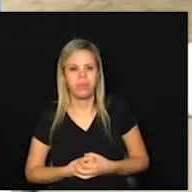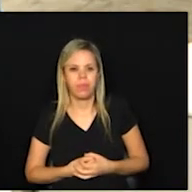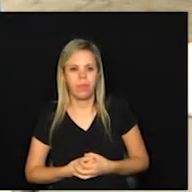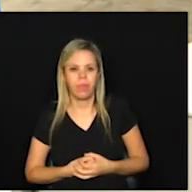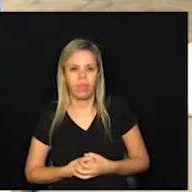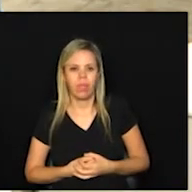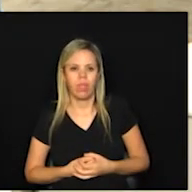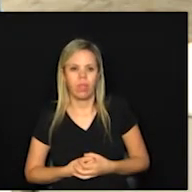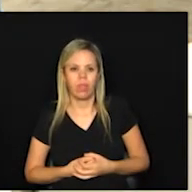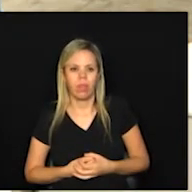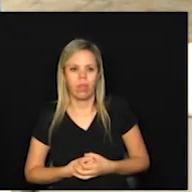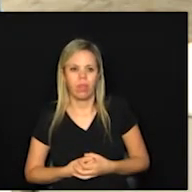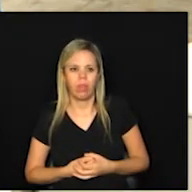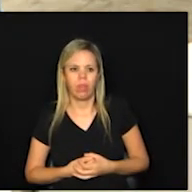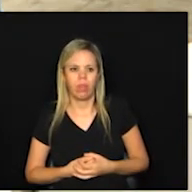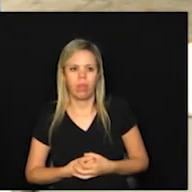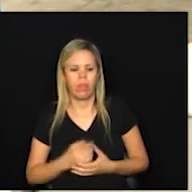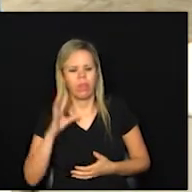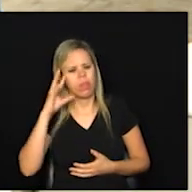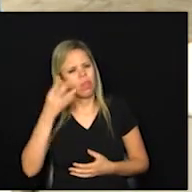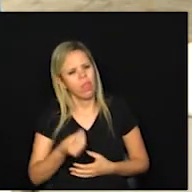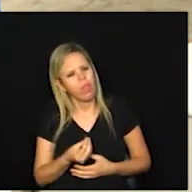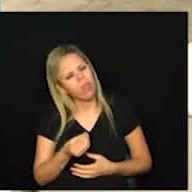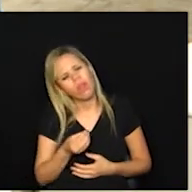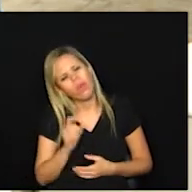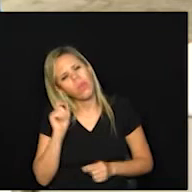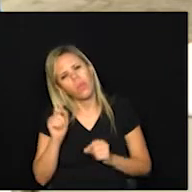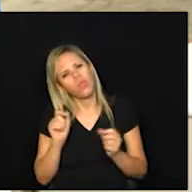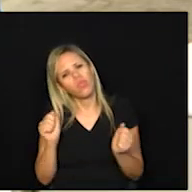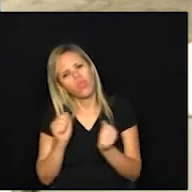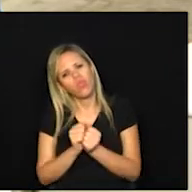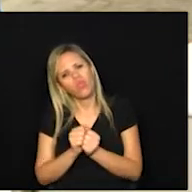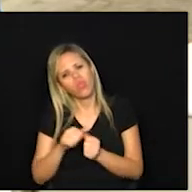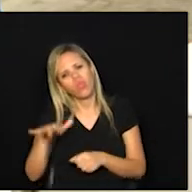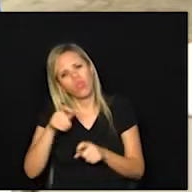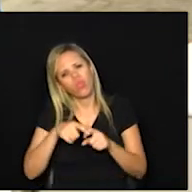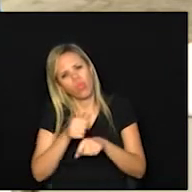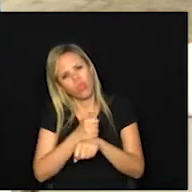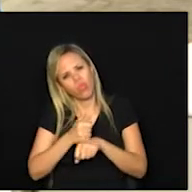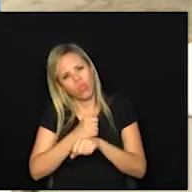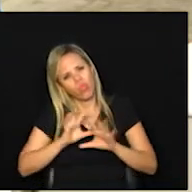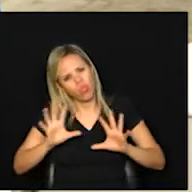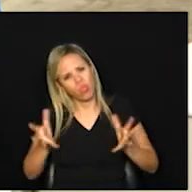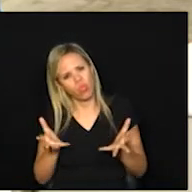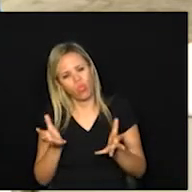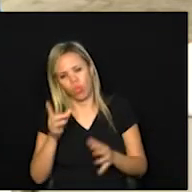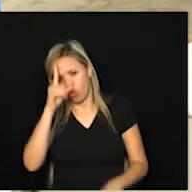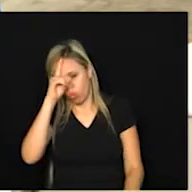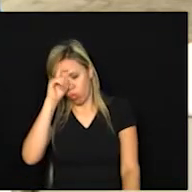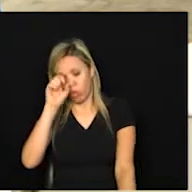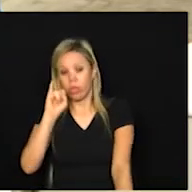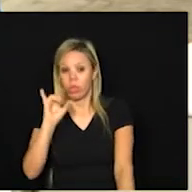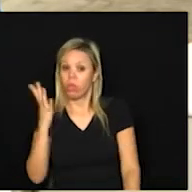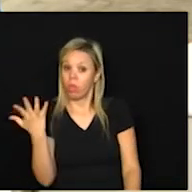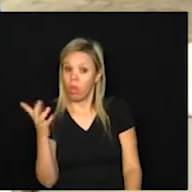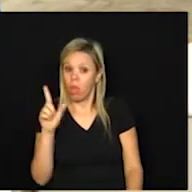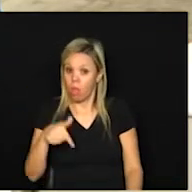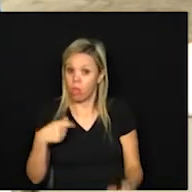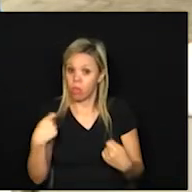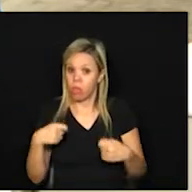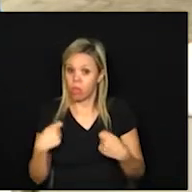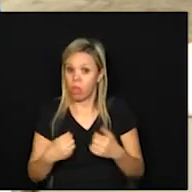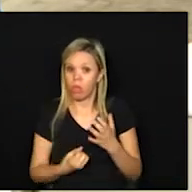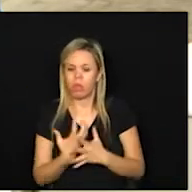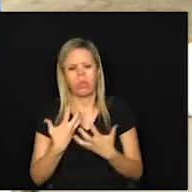isso, a gente quer entender se isso, junto à área médica, com toda a equipe do hospital, se isso realmente é